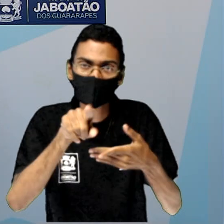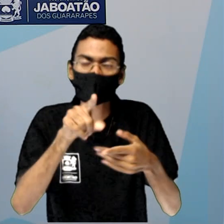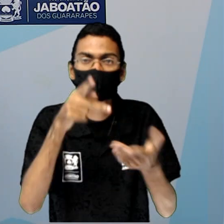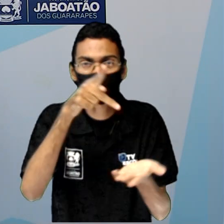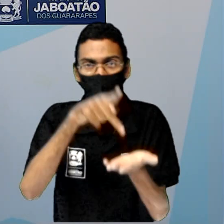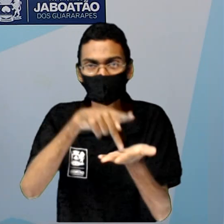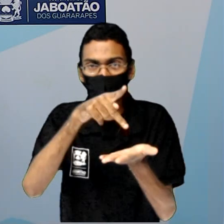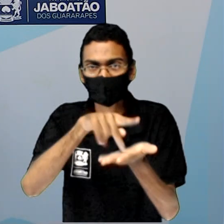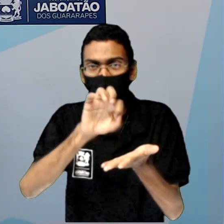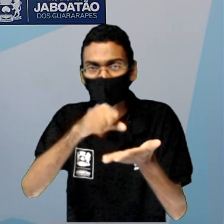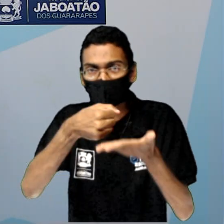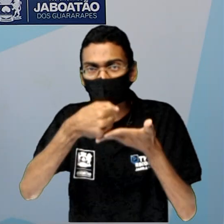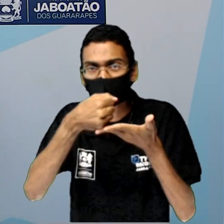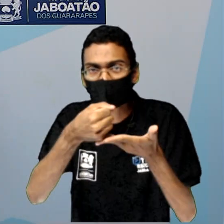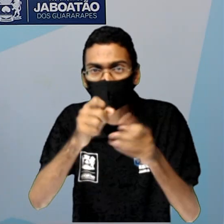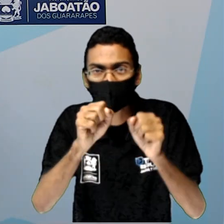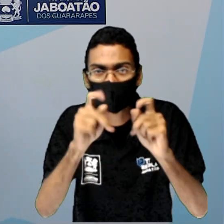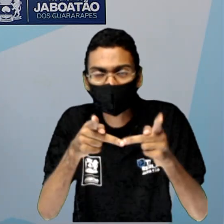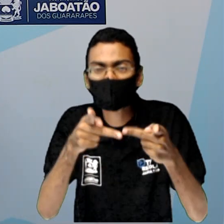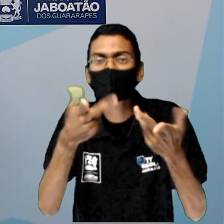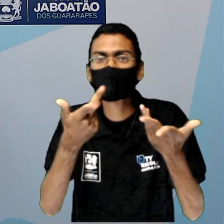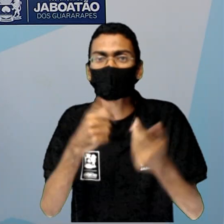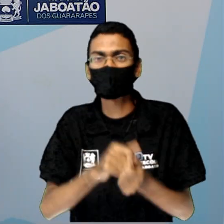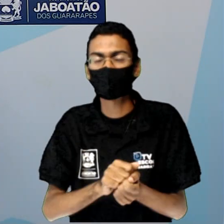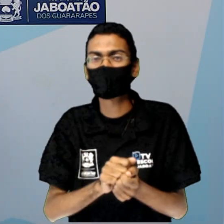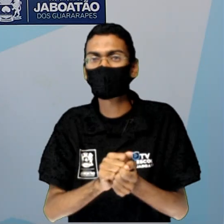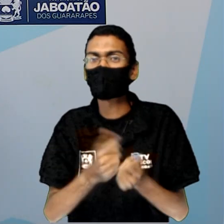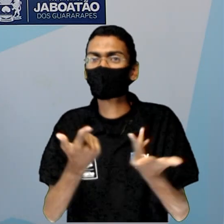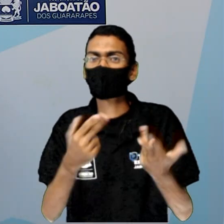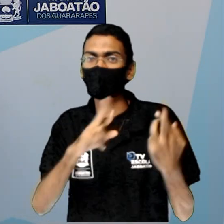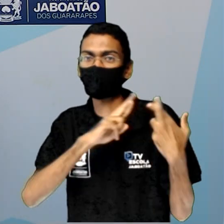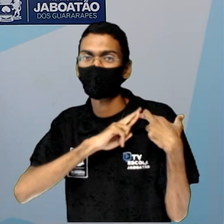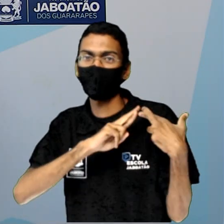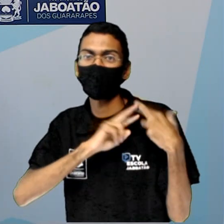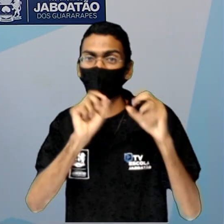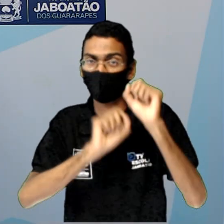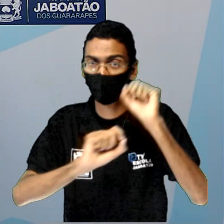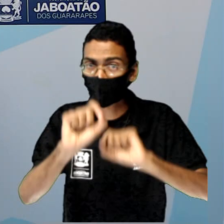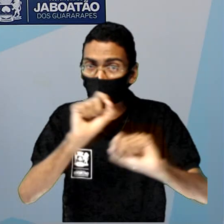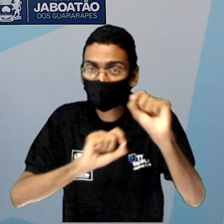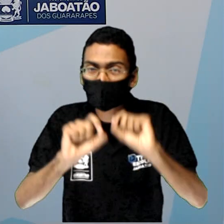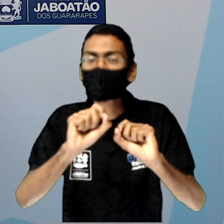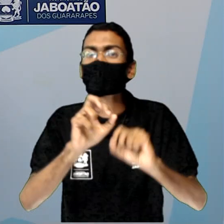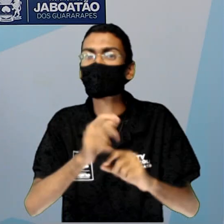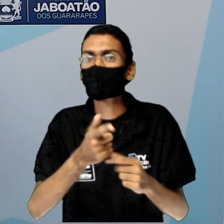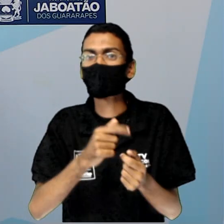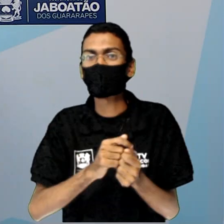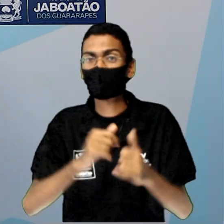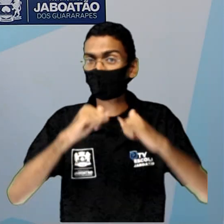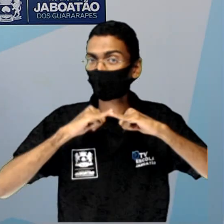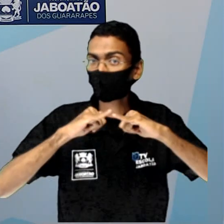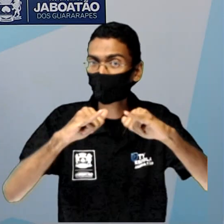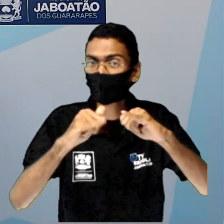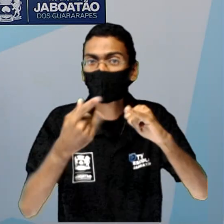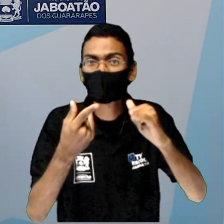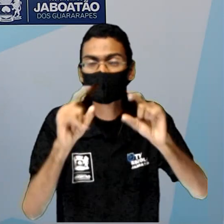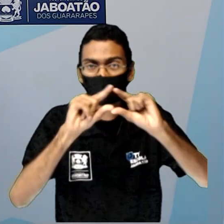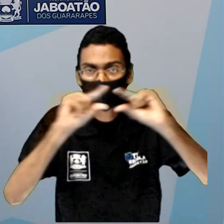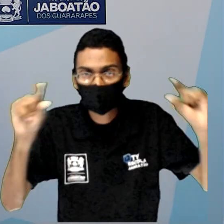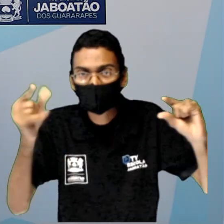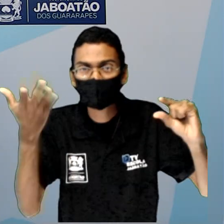está ajudando. E a função dele aqui é indicar apenas que a frase está no